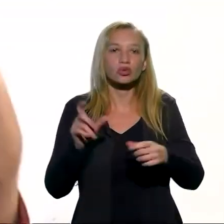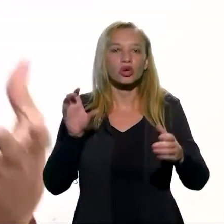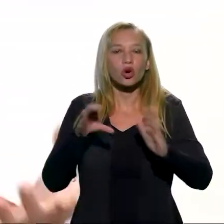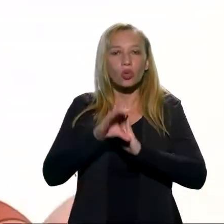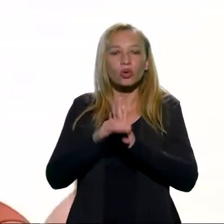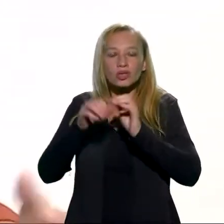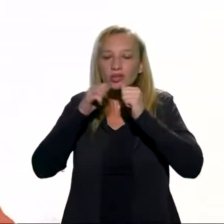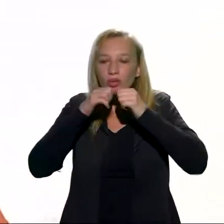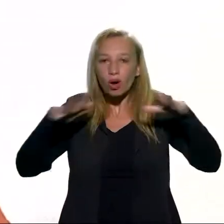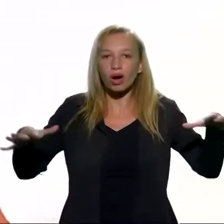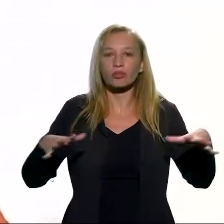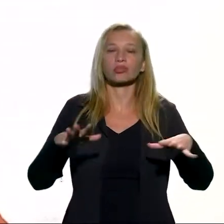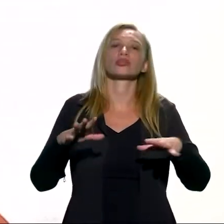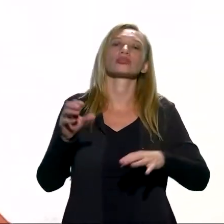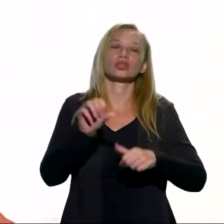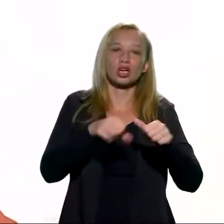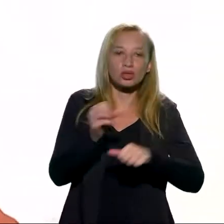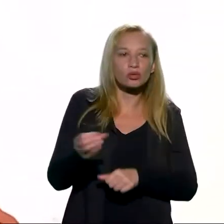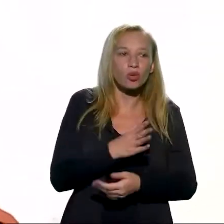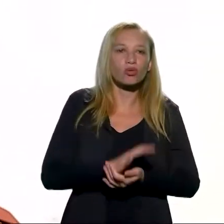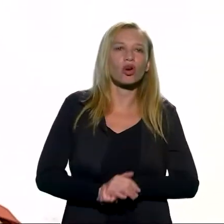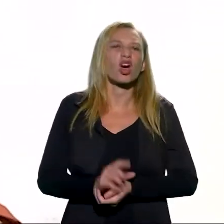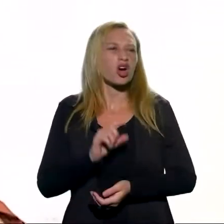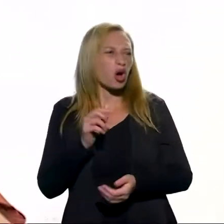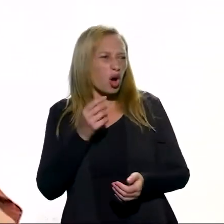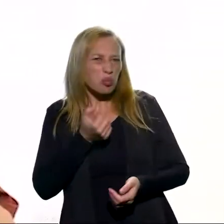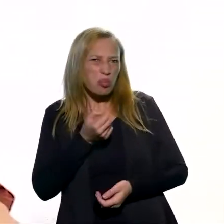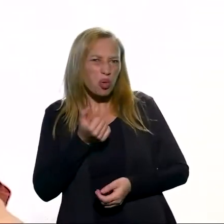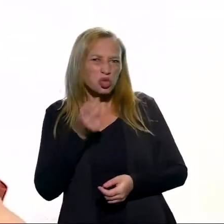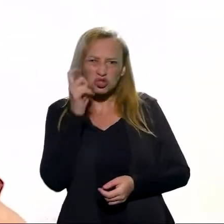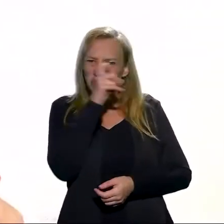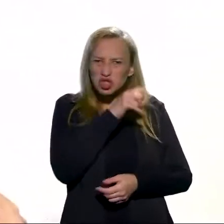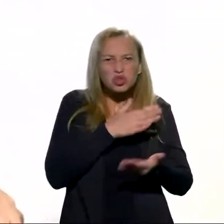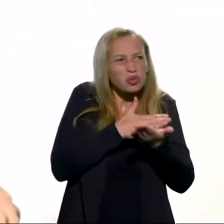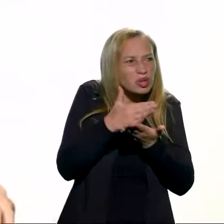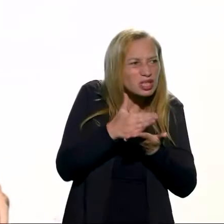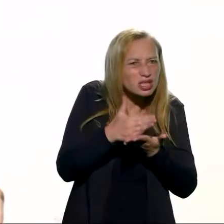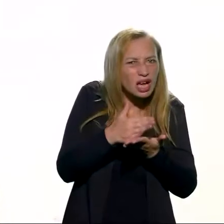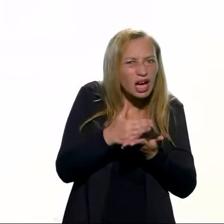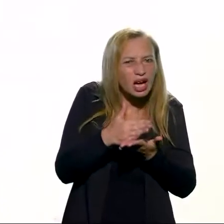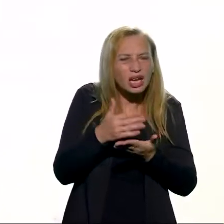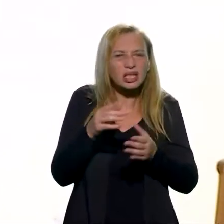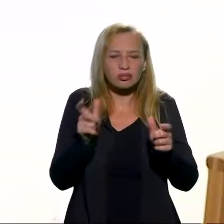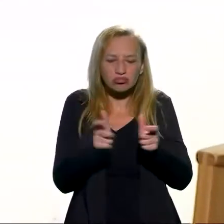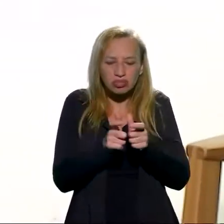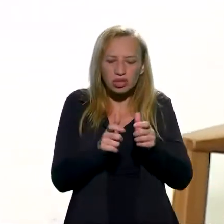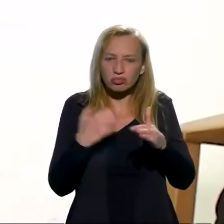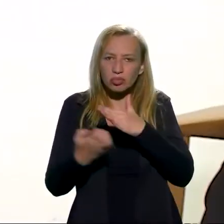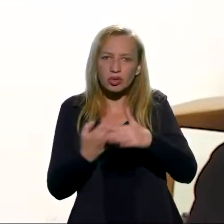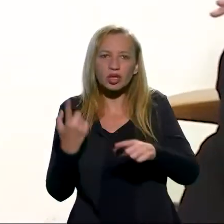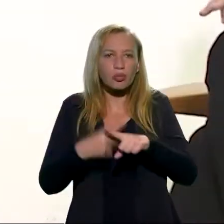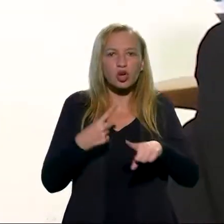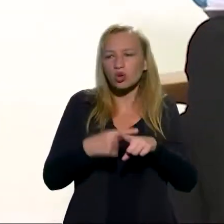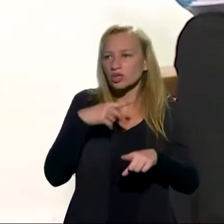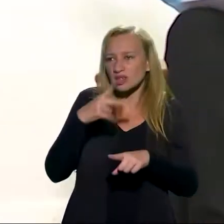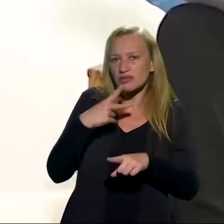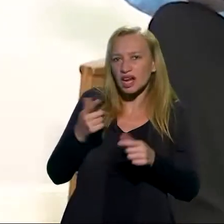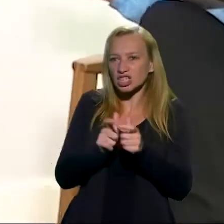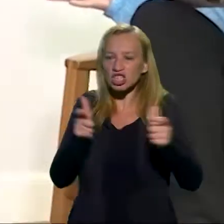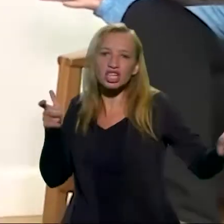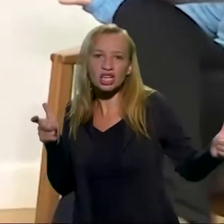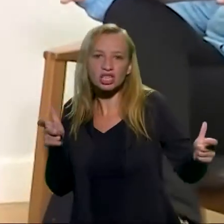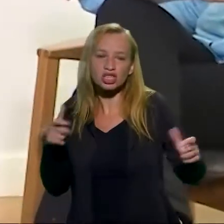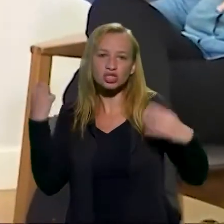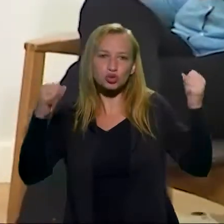um conceito amplo de inovação. É um pouco mais difícil começar, né, da perspectiva da micro e pequena empresa, porque quando você fala